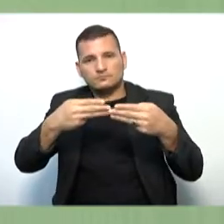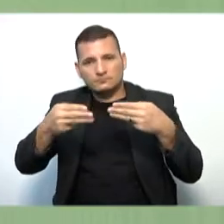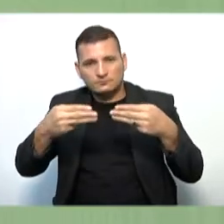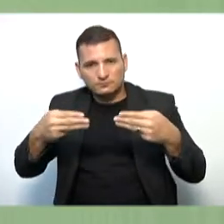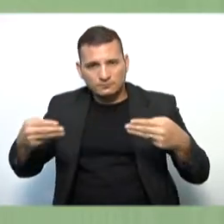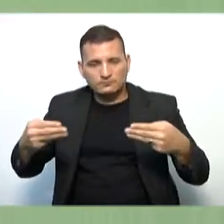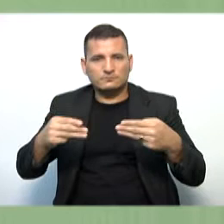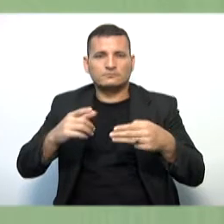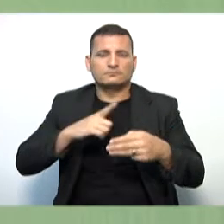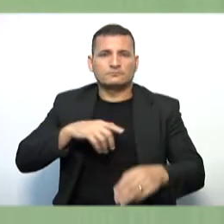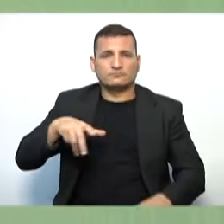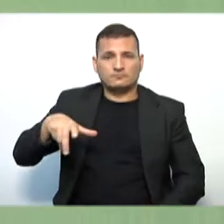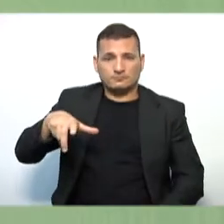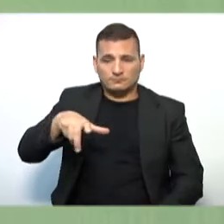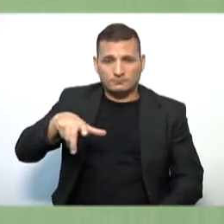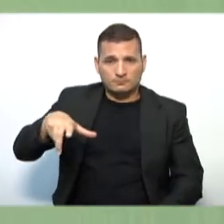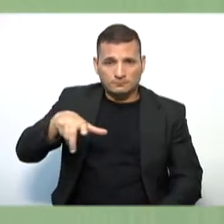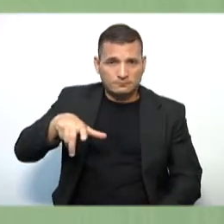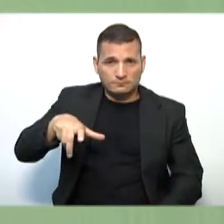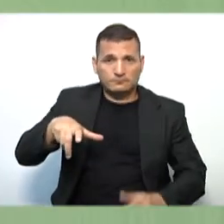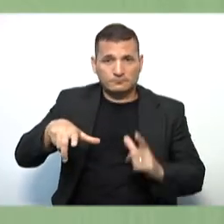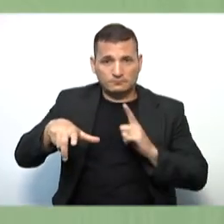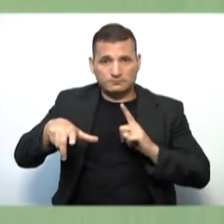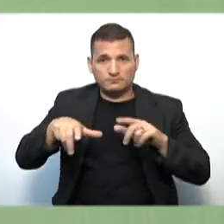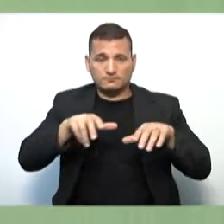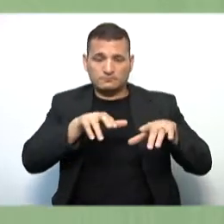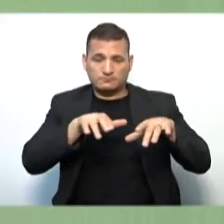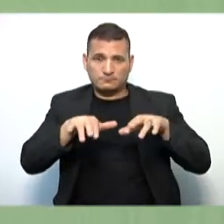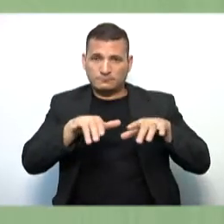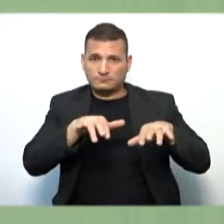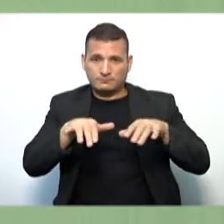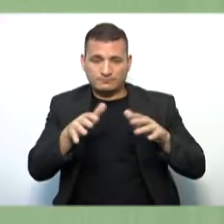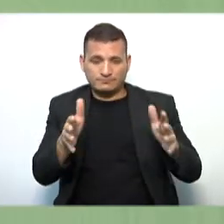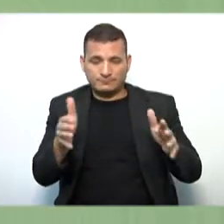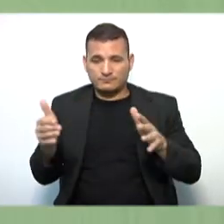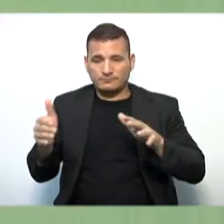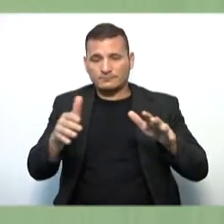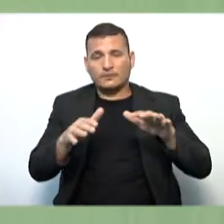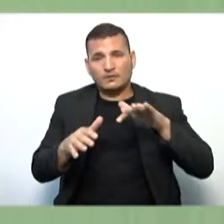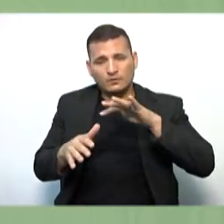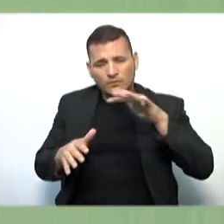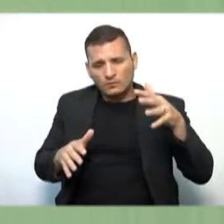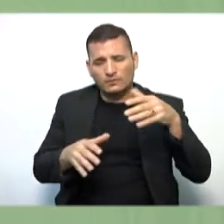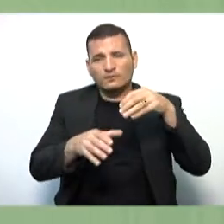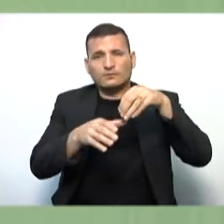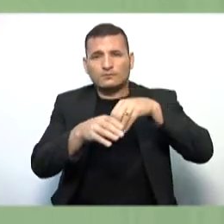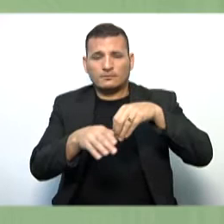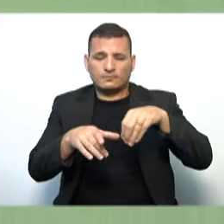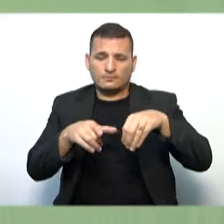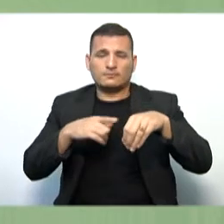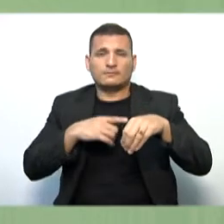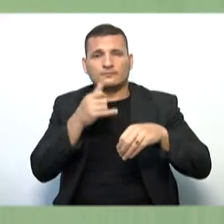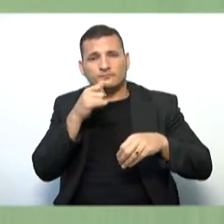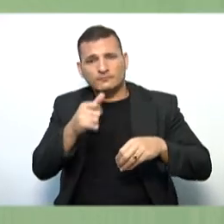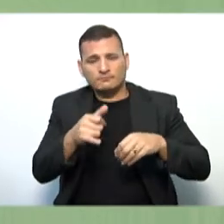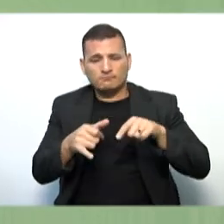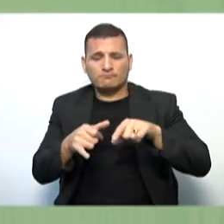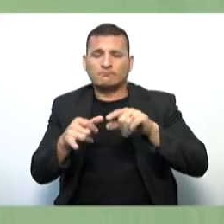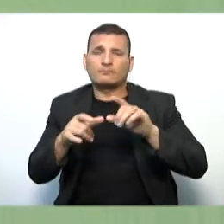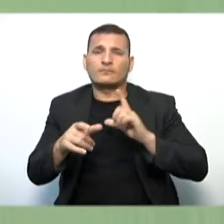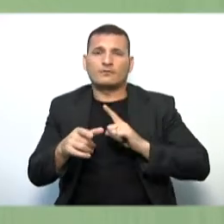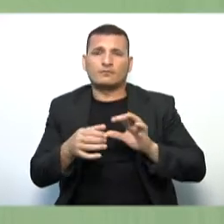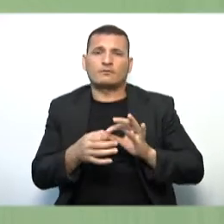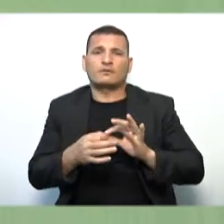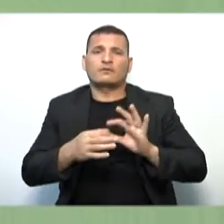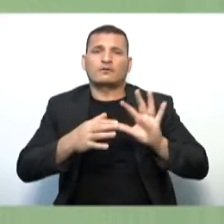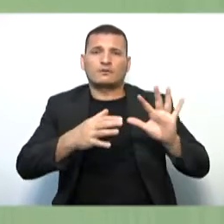isso são componentes de hardware que têm os seus componentes eletrônicos ali dentro que fornecem esse recurso